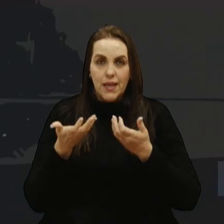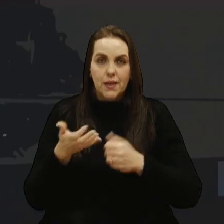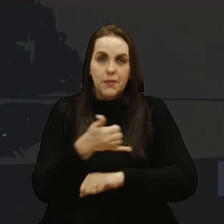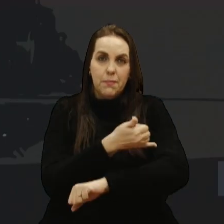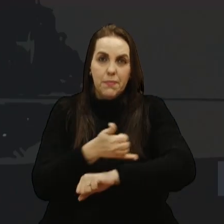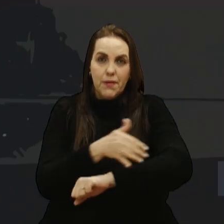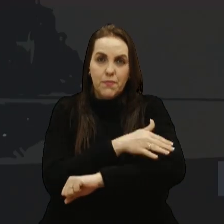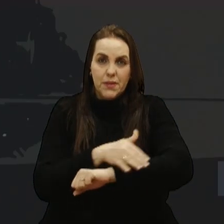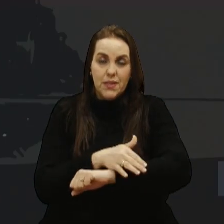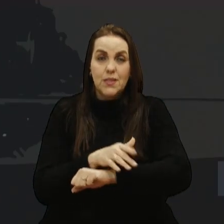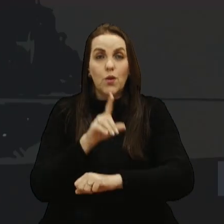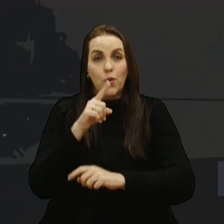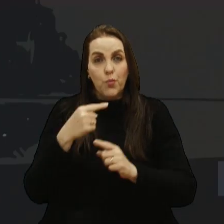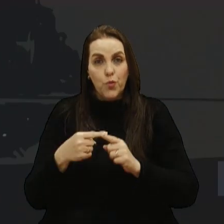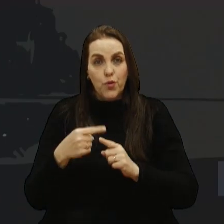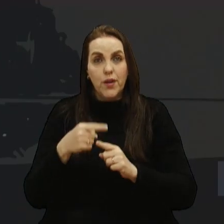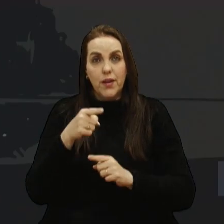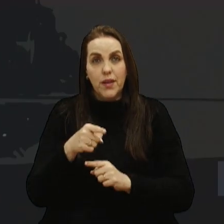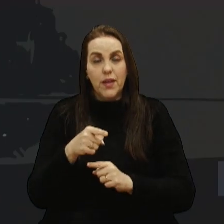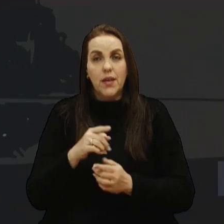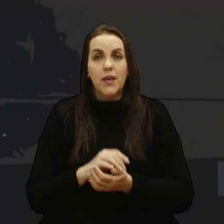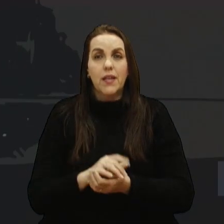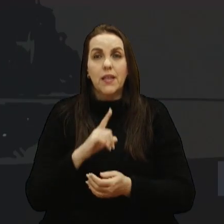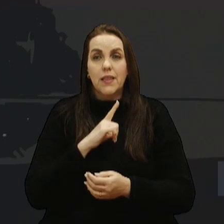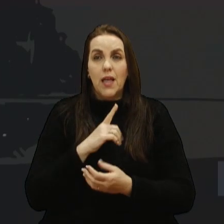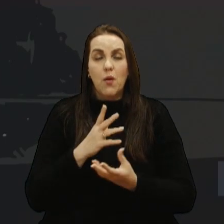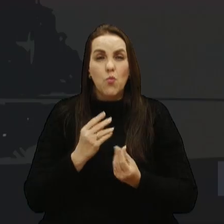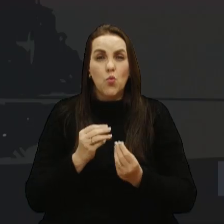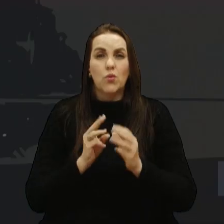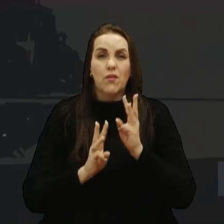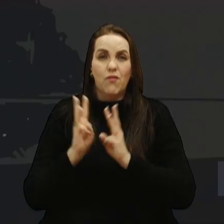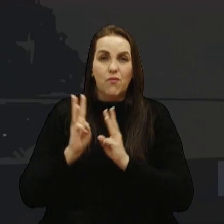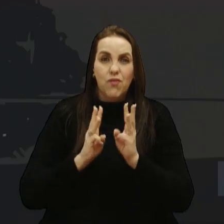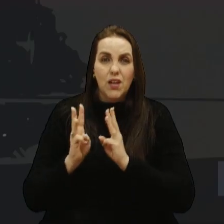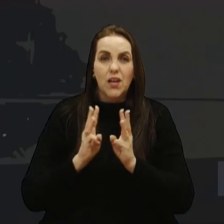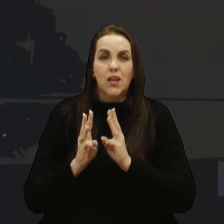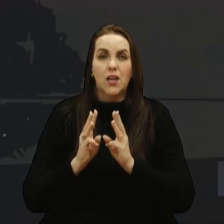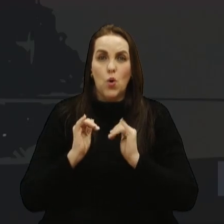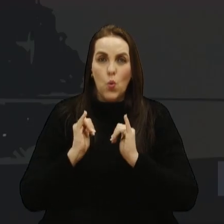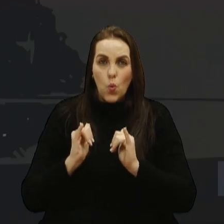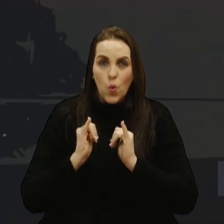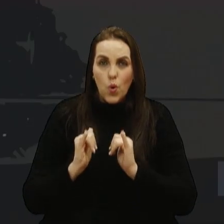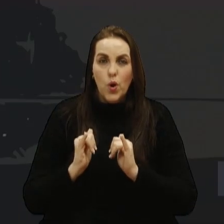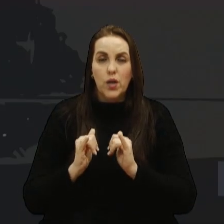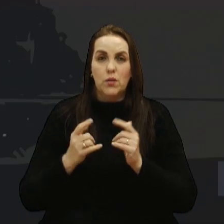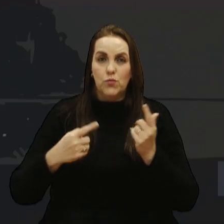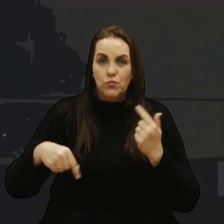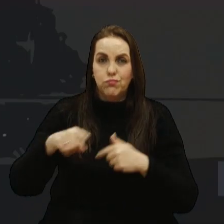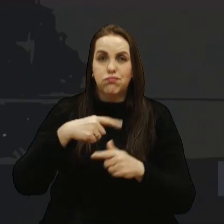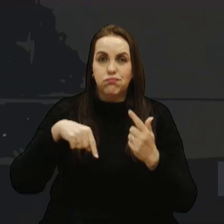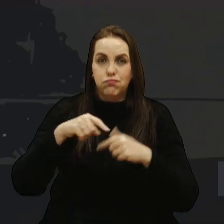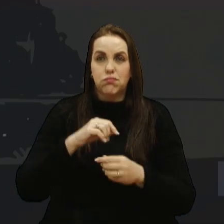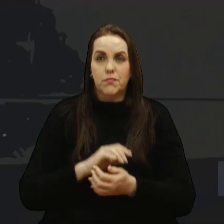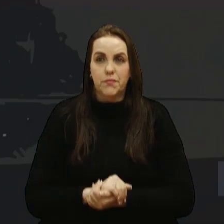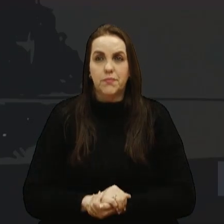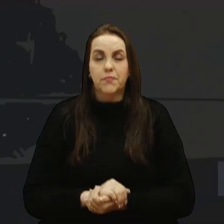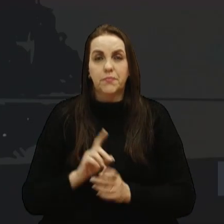porque é uma linha de muita van, muito ônibus que circulam ali. Próximo.